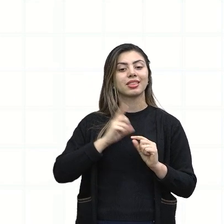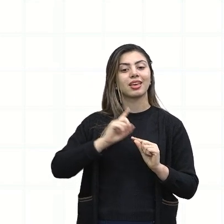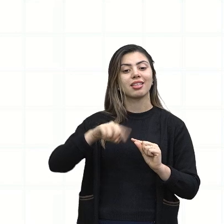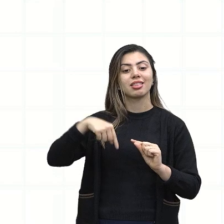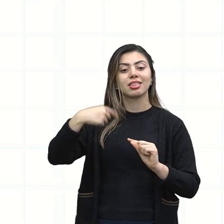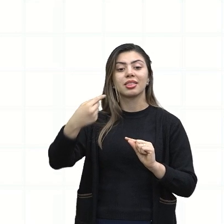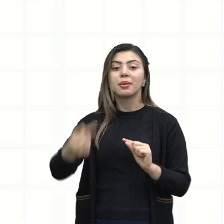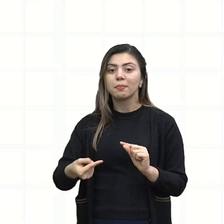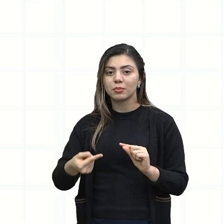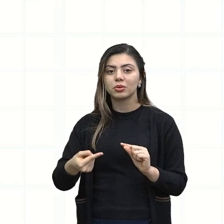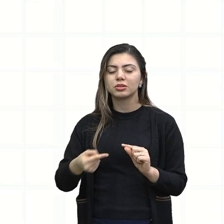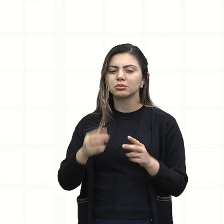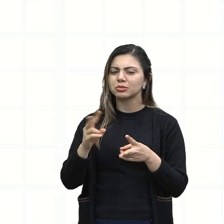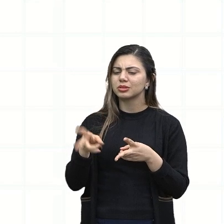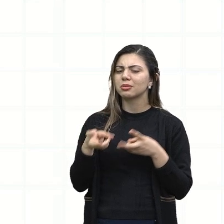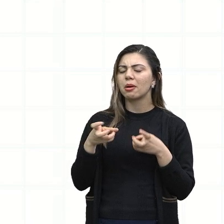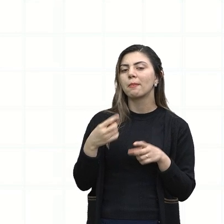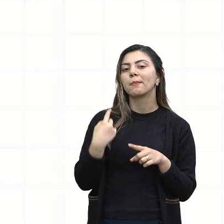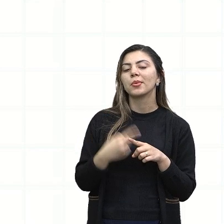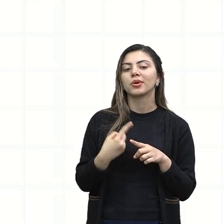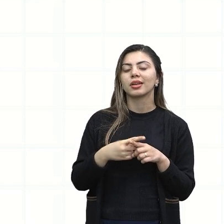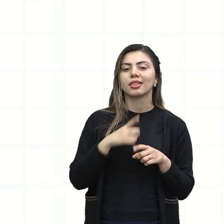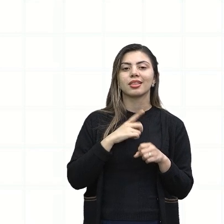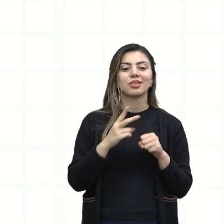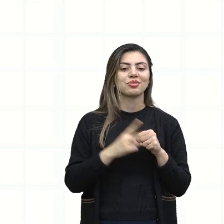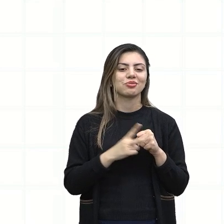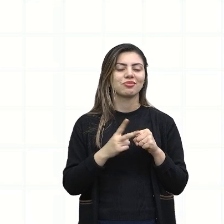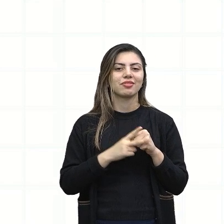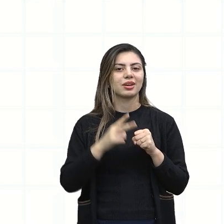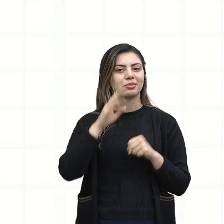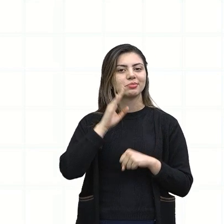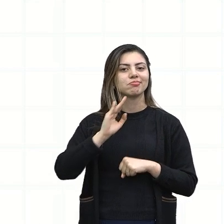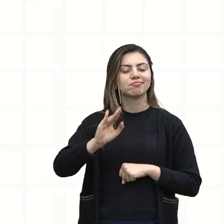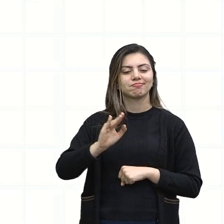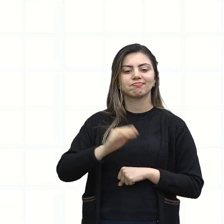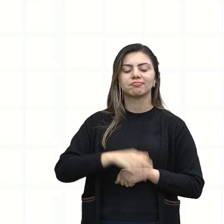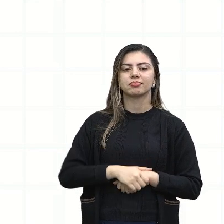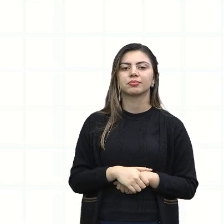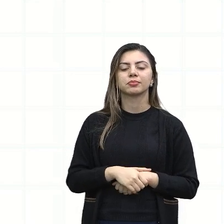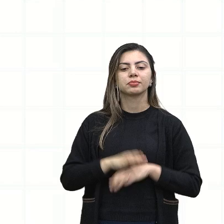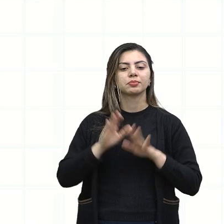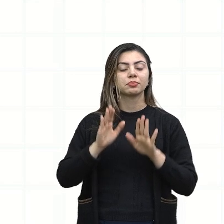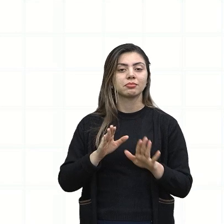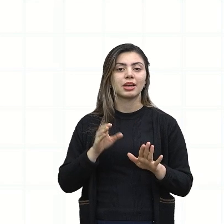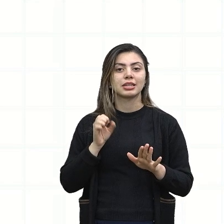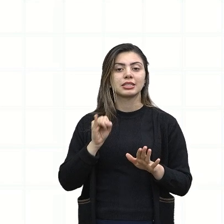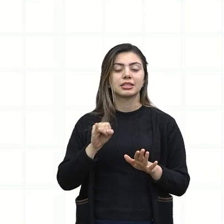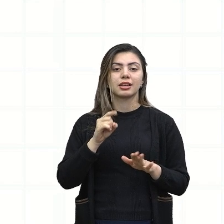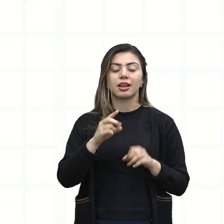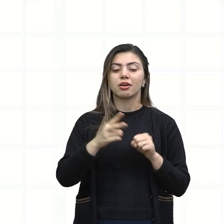do is, porque o verbo to be tá aqui, tá bom? Mas